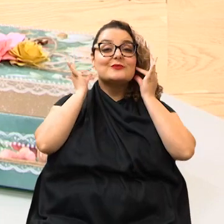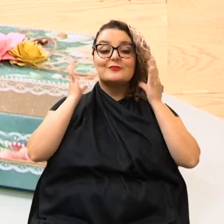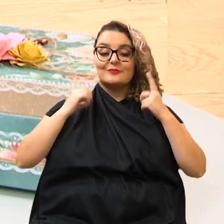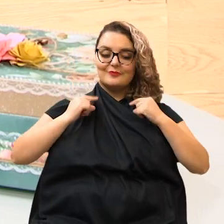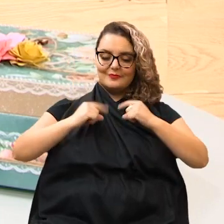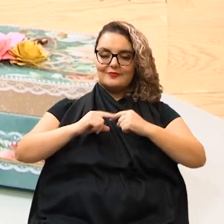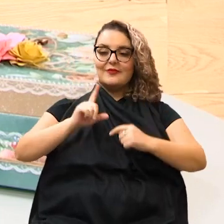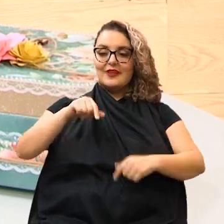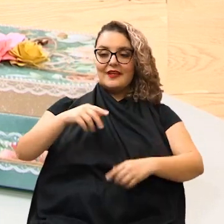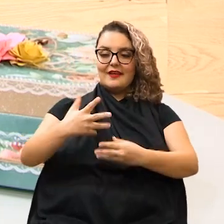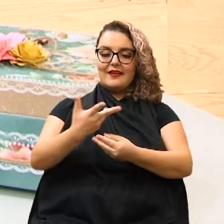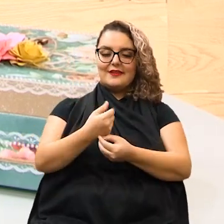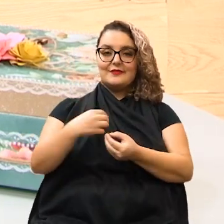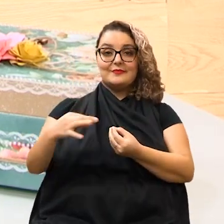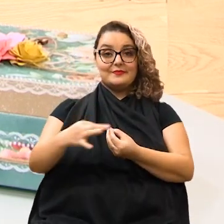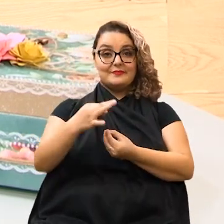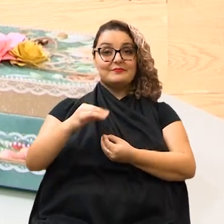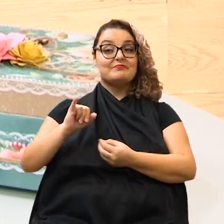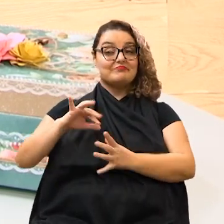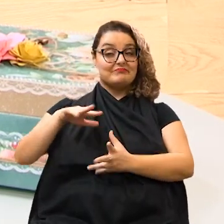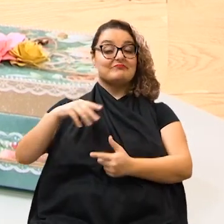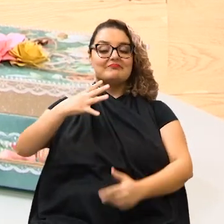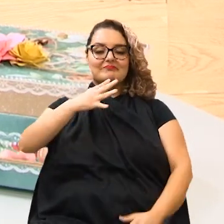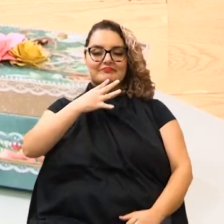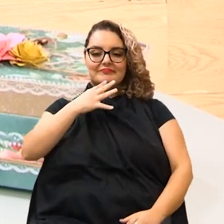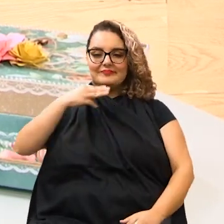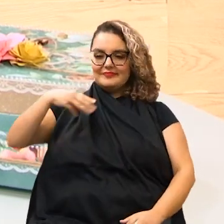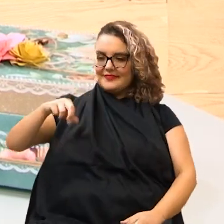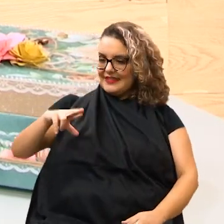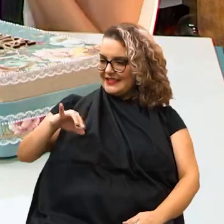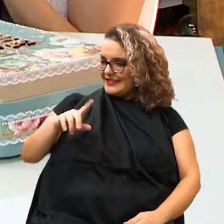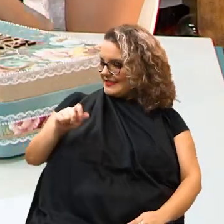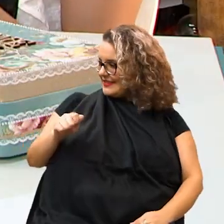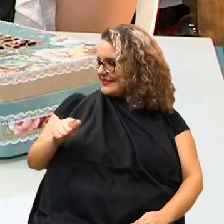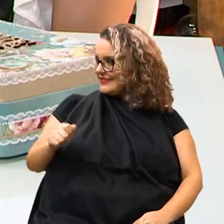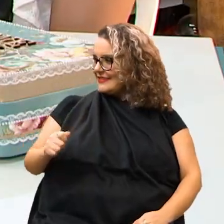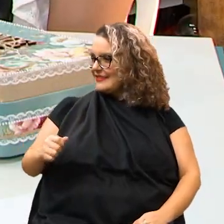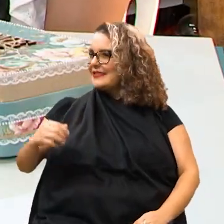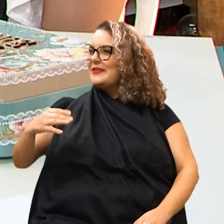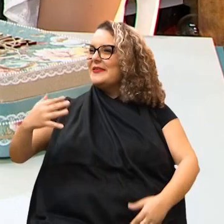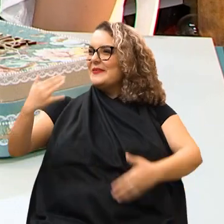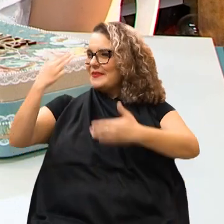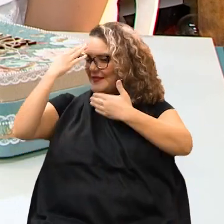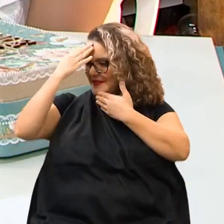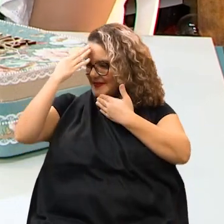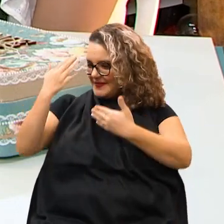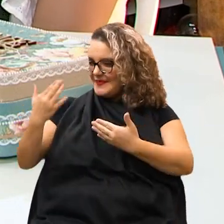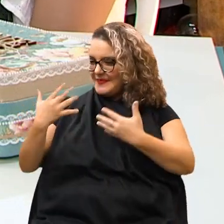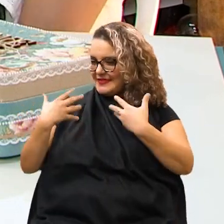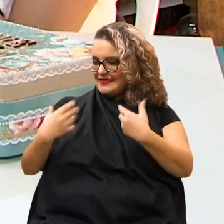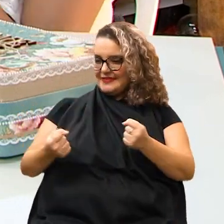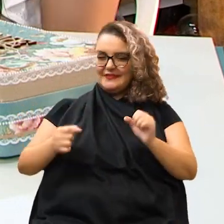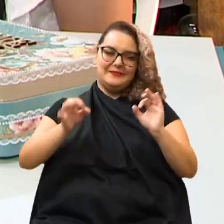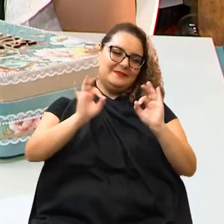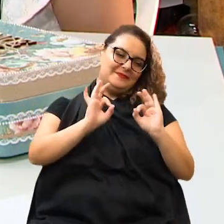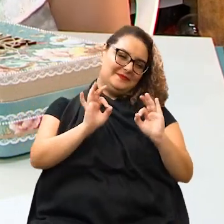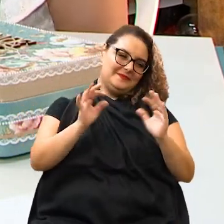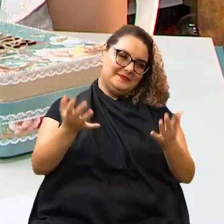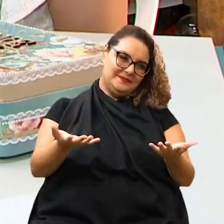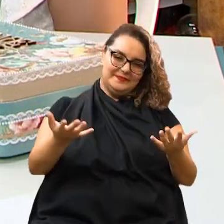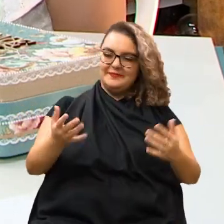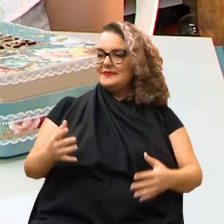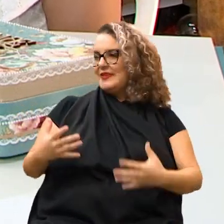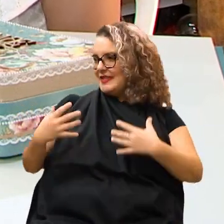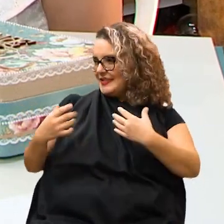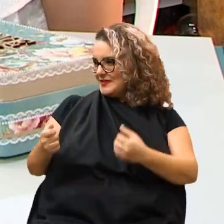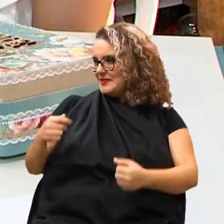vai ensinar isso pra gente é a artesã internacional Marisa Magalhães. Muito obrigada por nos receber